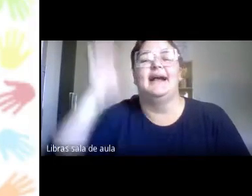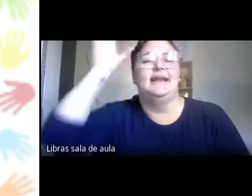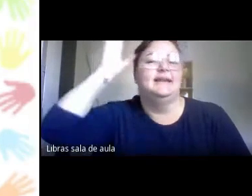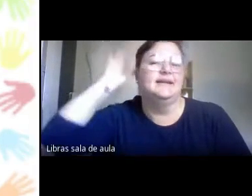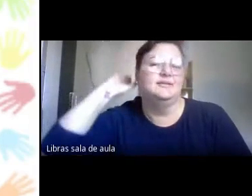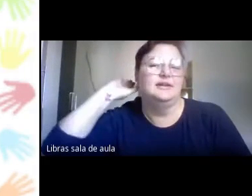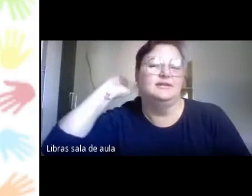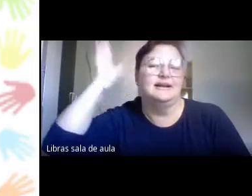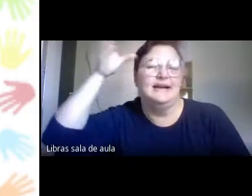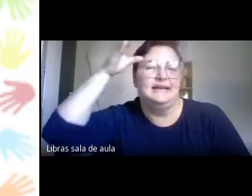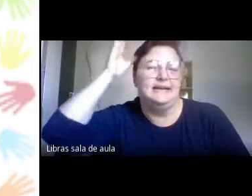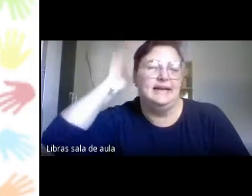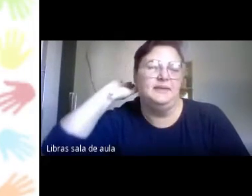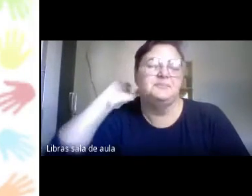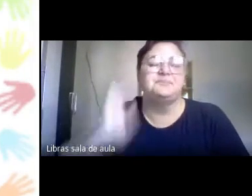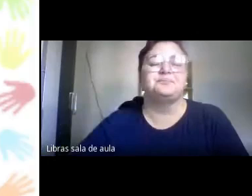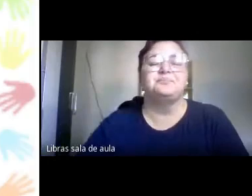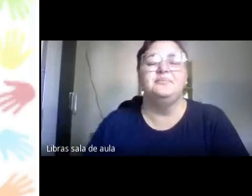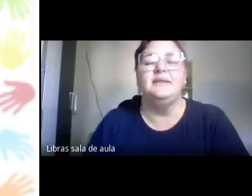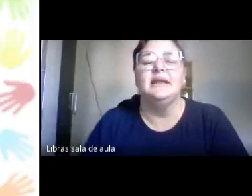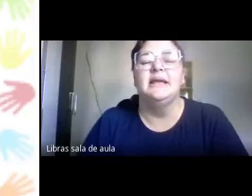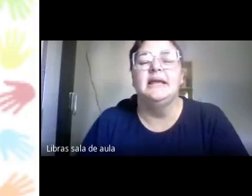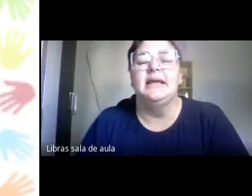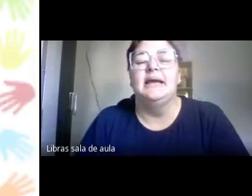A Karina aqui, sinal da Karina, né?